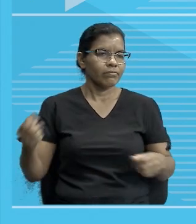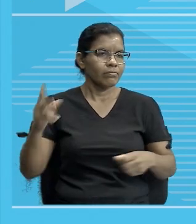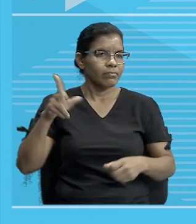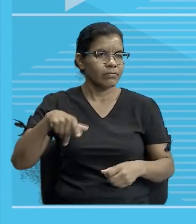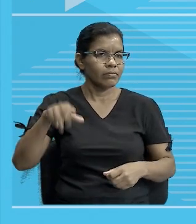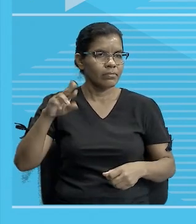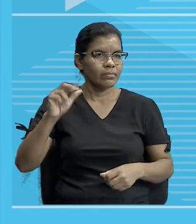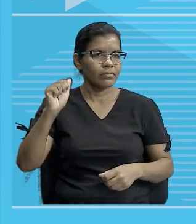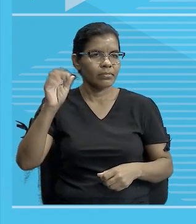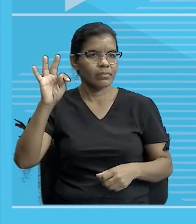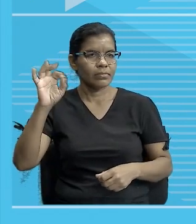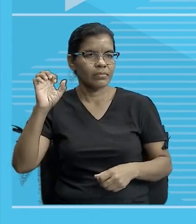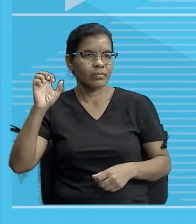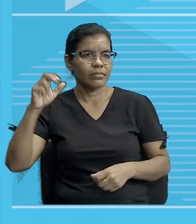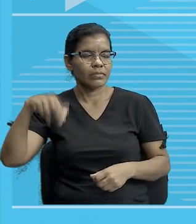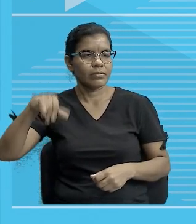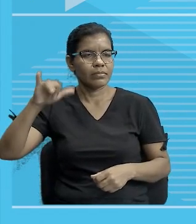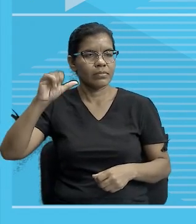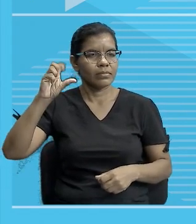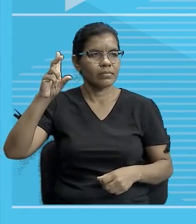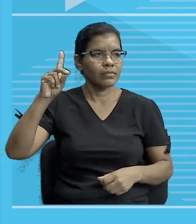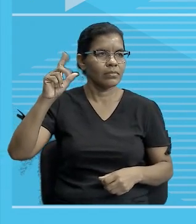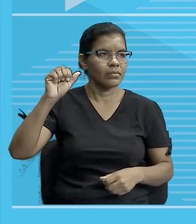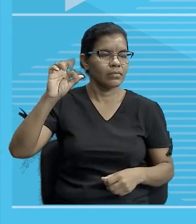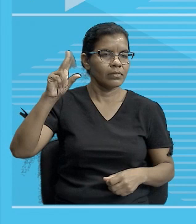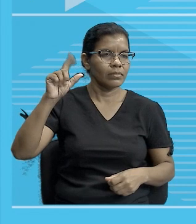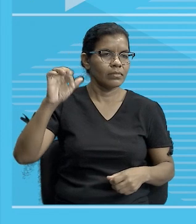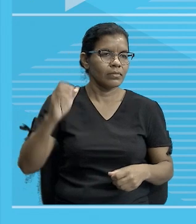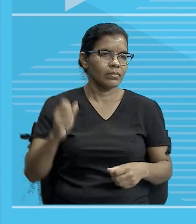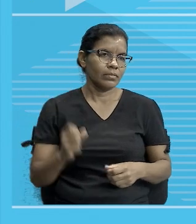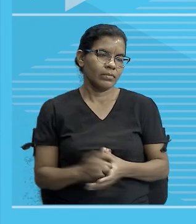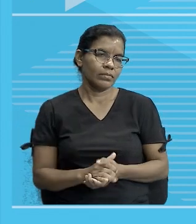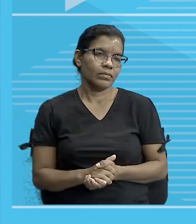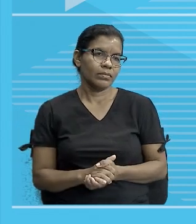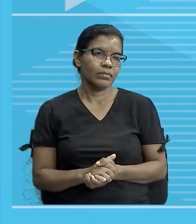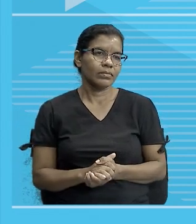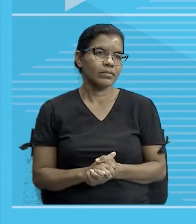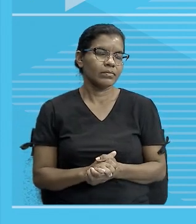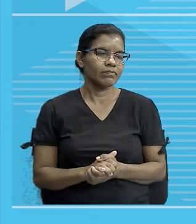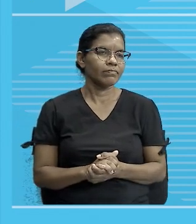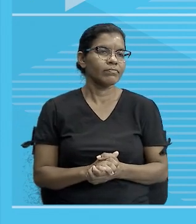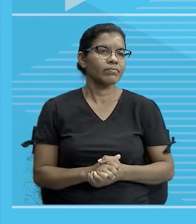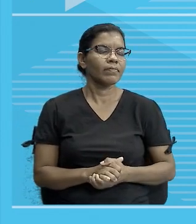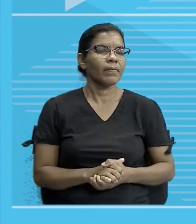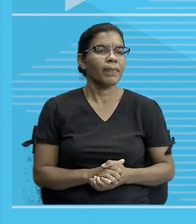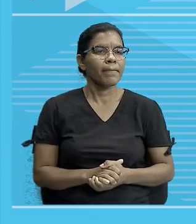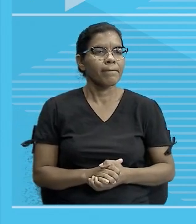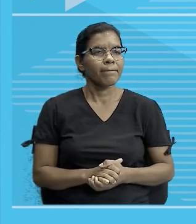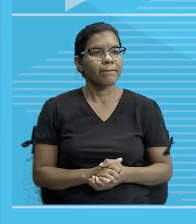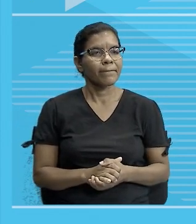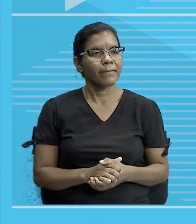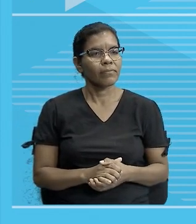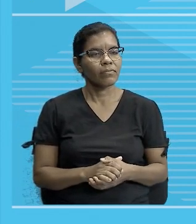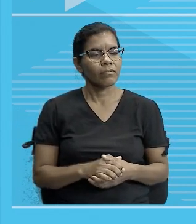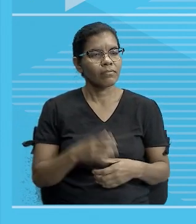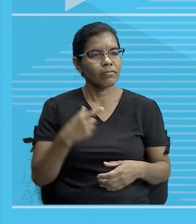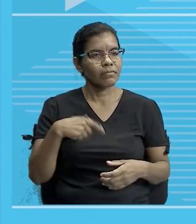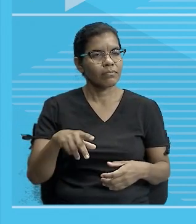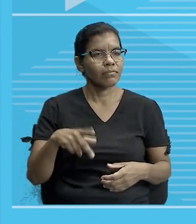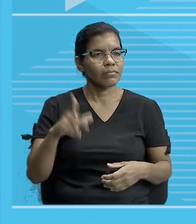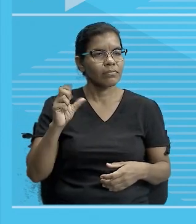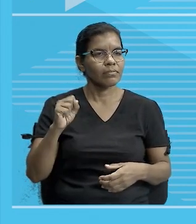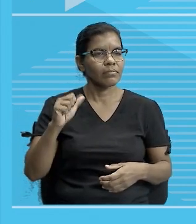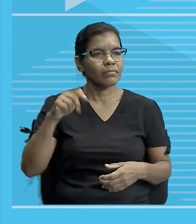fraternidade. Liberté, égalité, fraternité, São Francisco. Alô, você de São Francisco